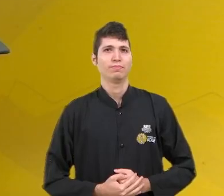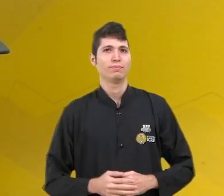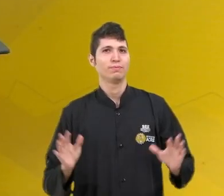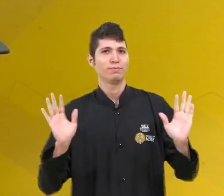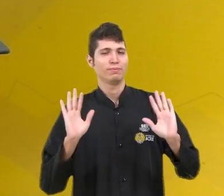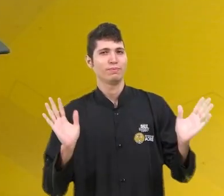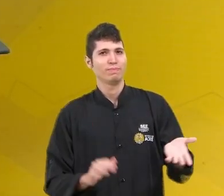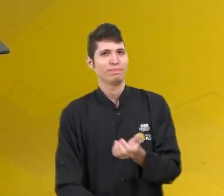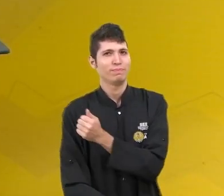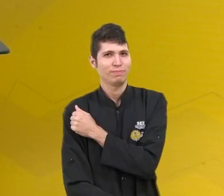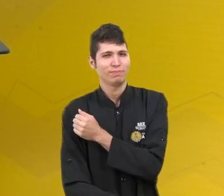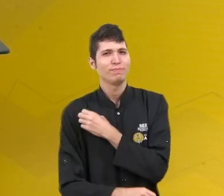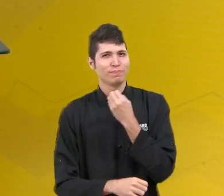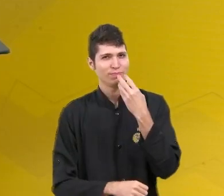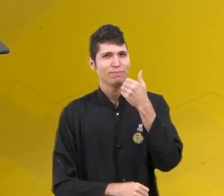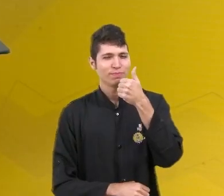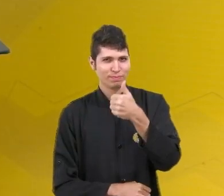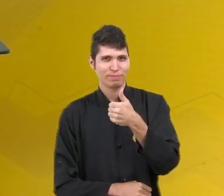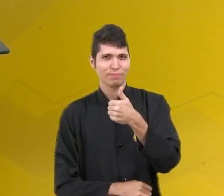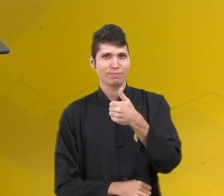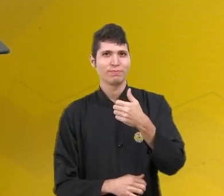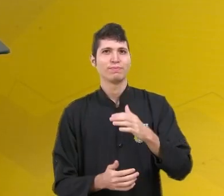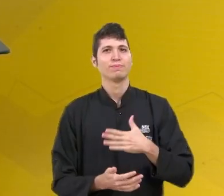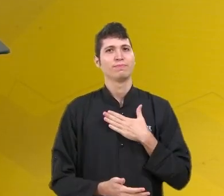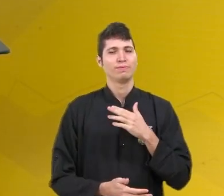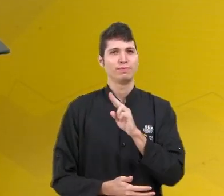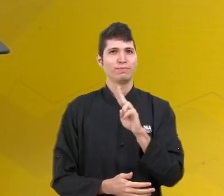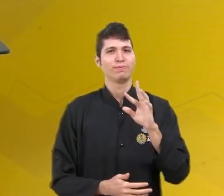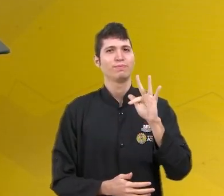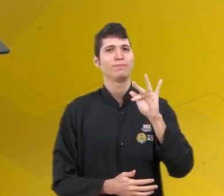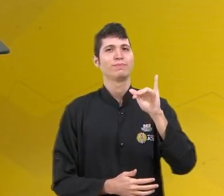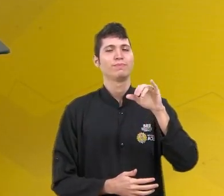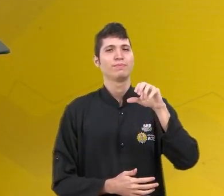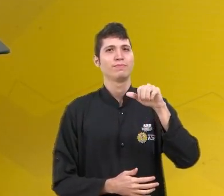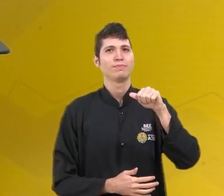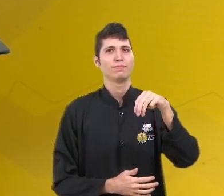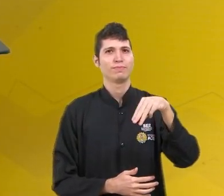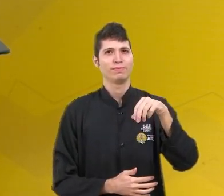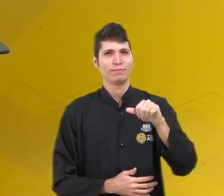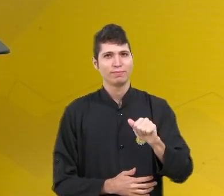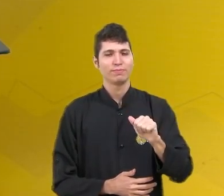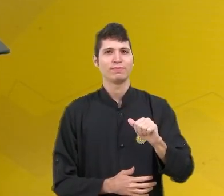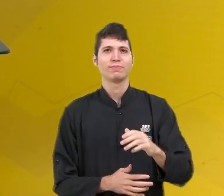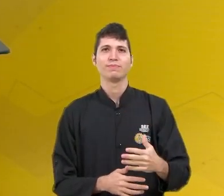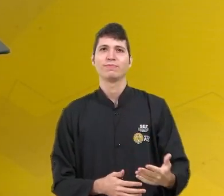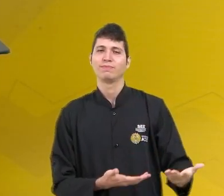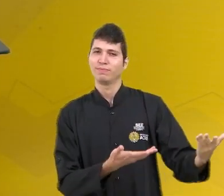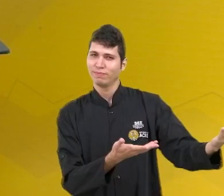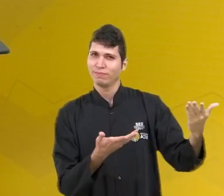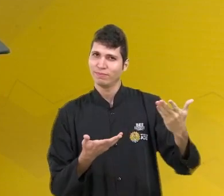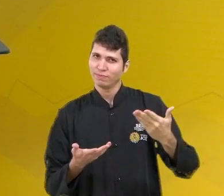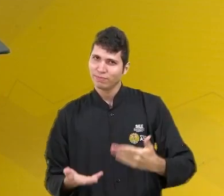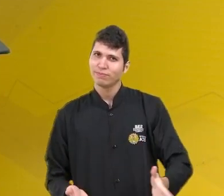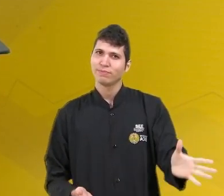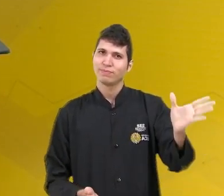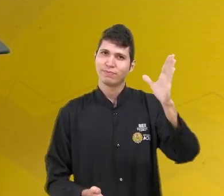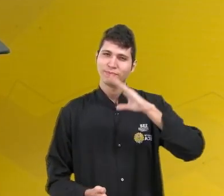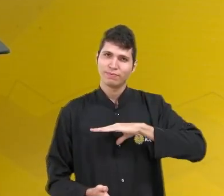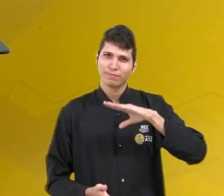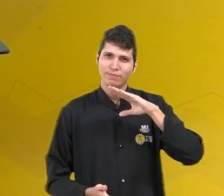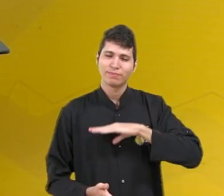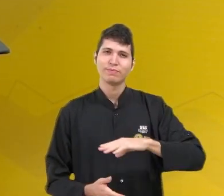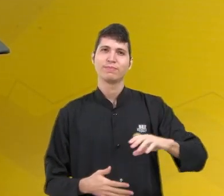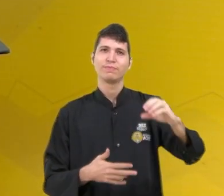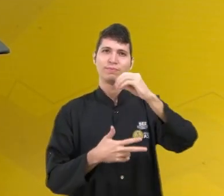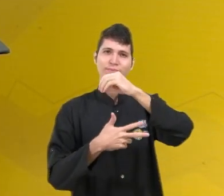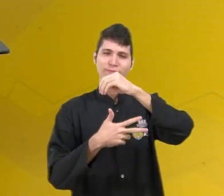Olá, estudantes, tudo bem com vocês? O meu nome é Fiamma Nascimento, sejam bem-vindos a mais uma aula de língua portuguesa do Pré-ENEM Legal. E